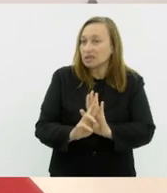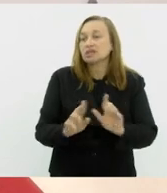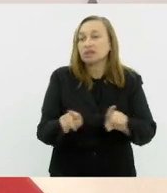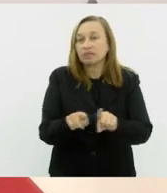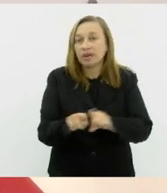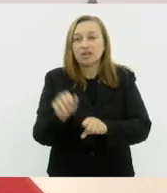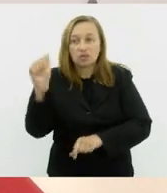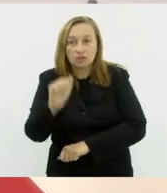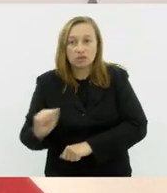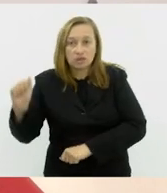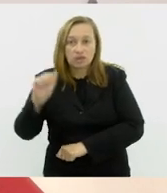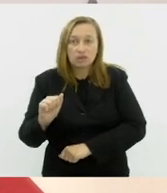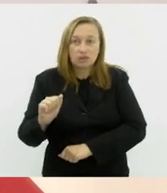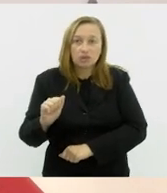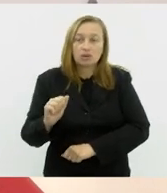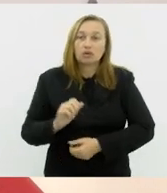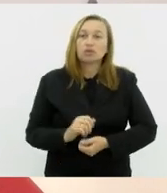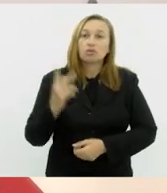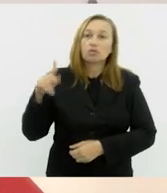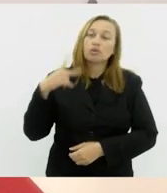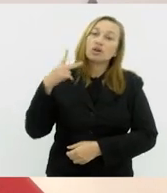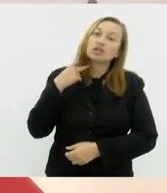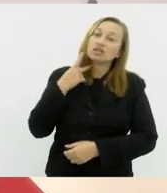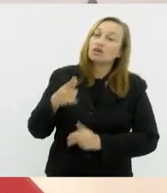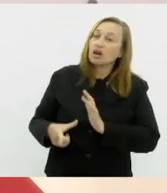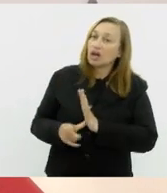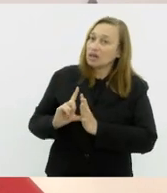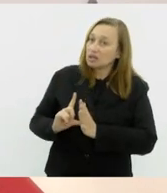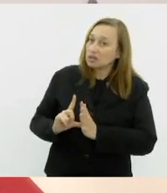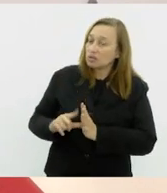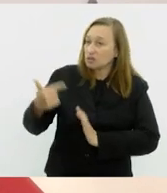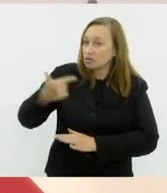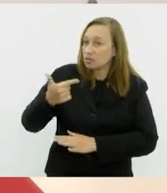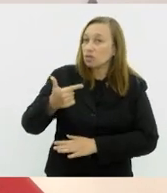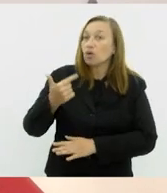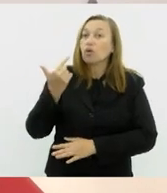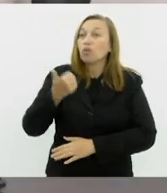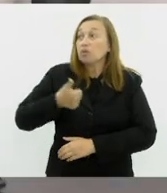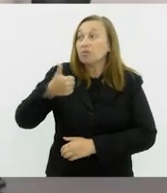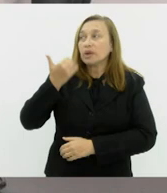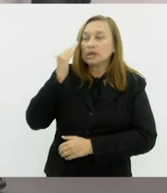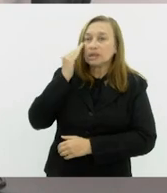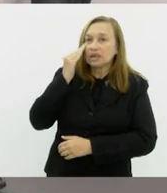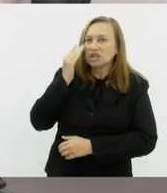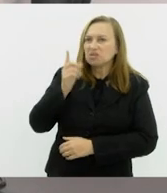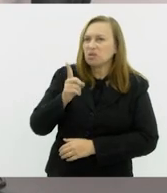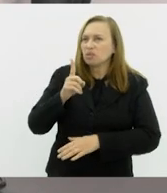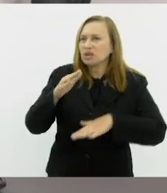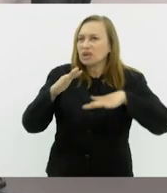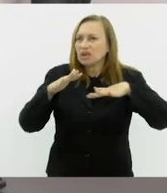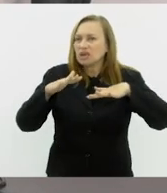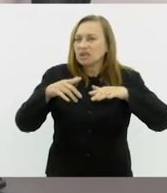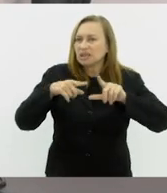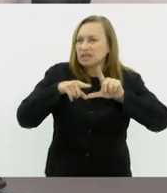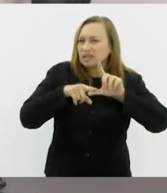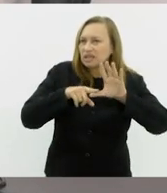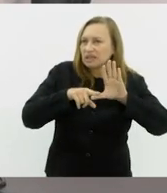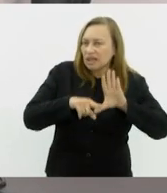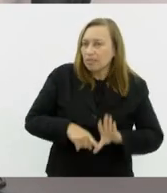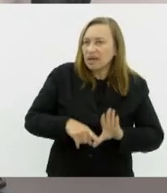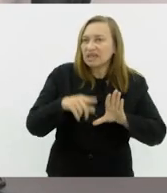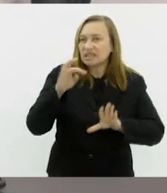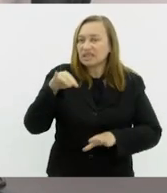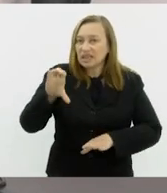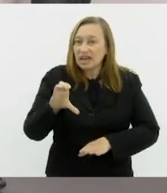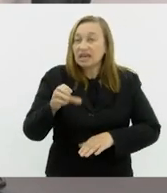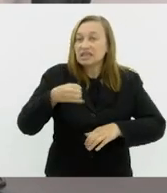associação. Então, o procurador, antes de você passar para o segundo ponto, esse primeiro ponto, eu entendo o seguinte, isso não depende de TAC. Se as próprias